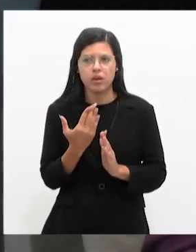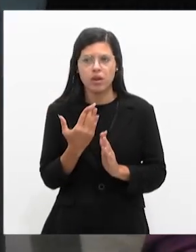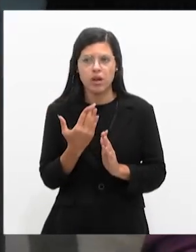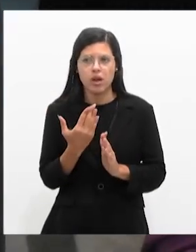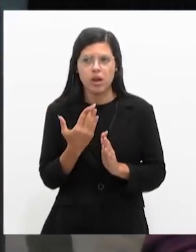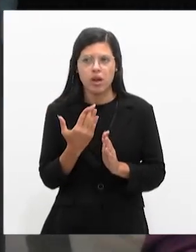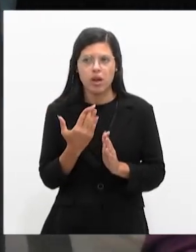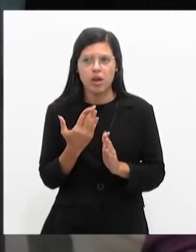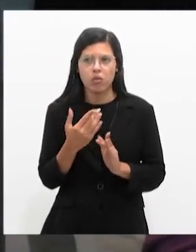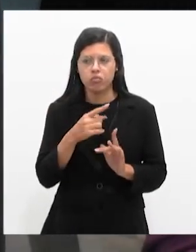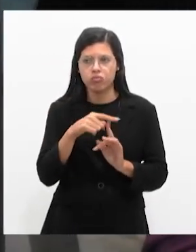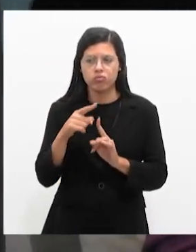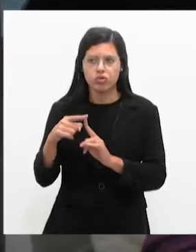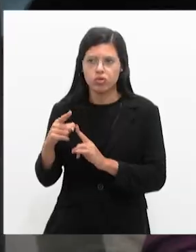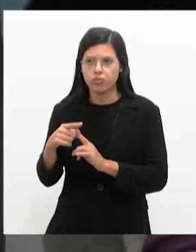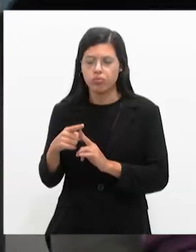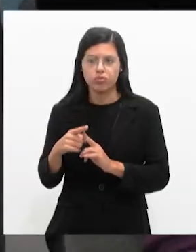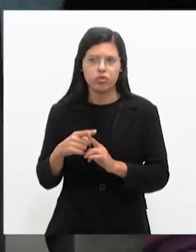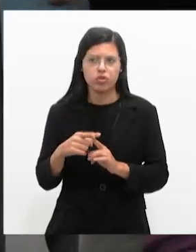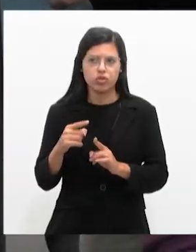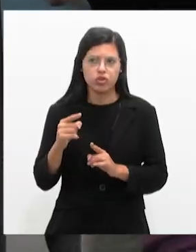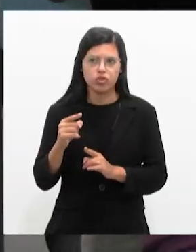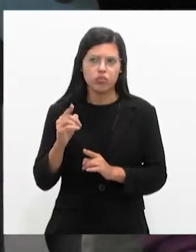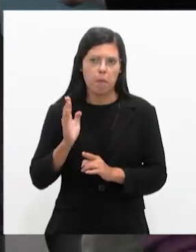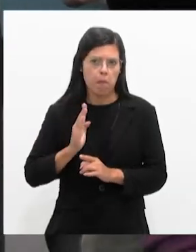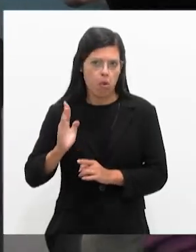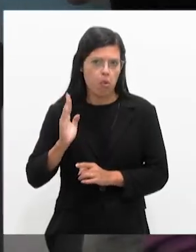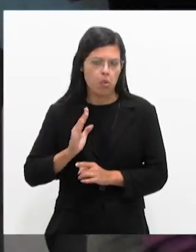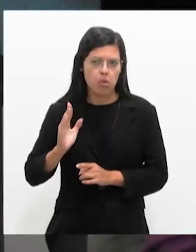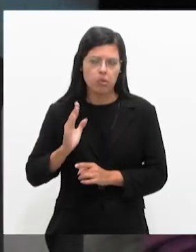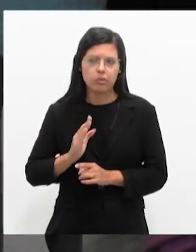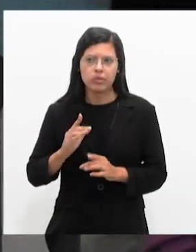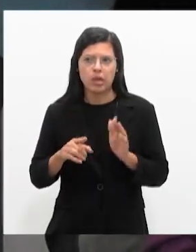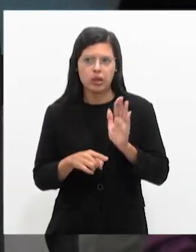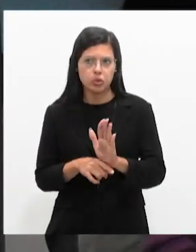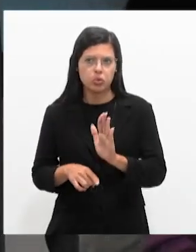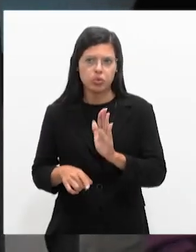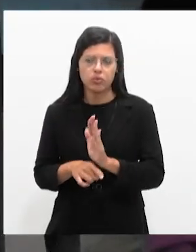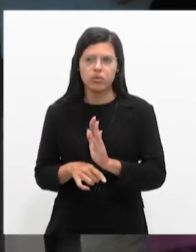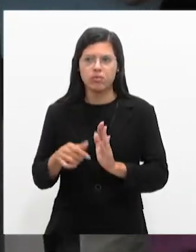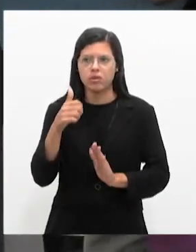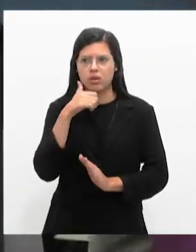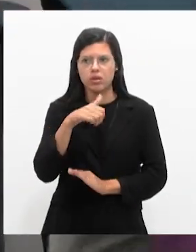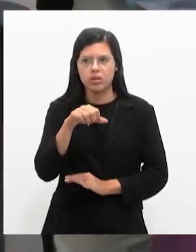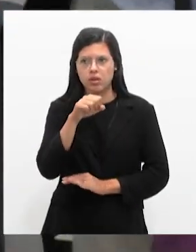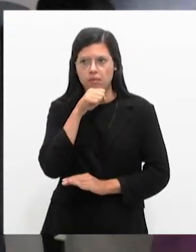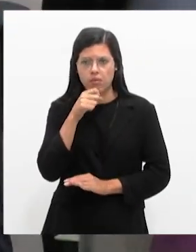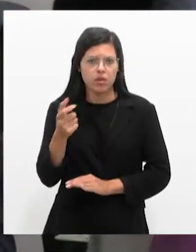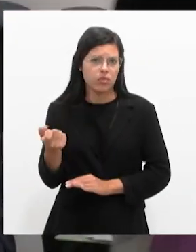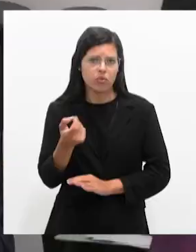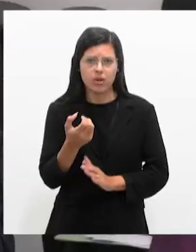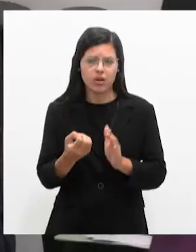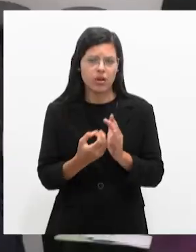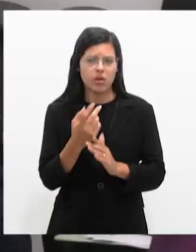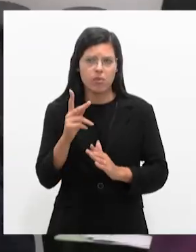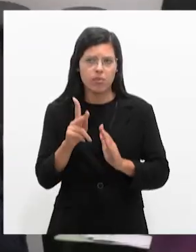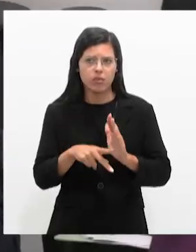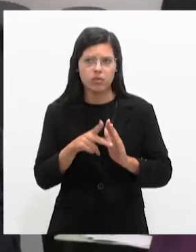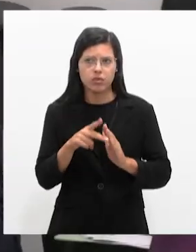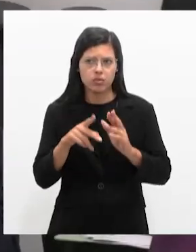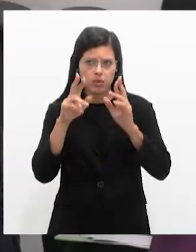auxílio para essa mãe do que a gente criar um projeto, com todo respeito ao deputado Márcio,